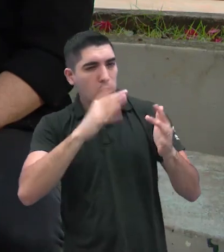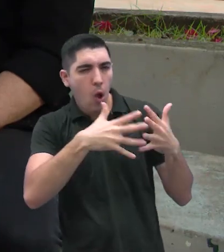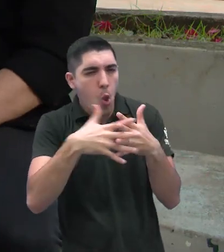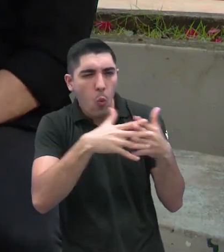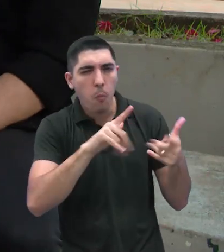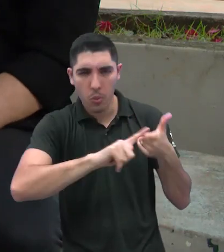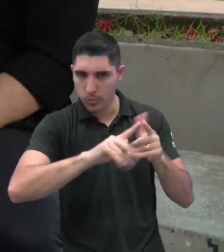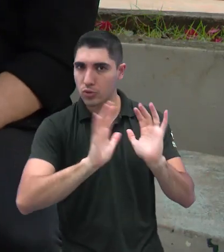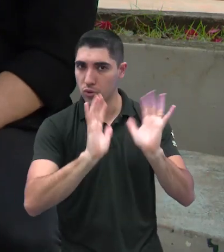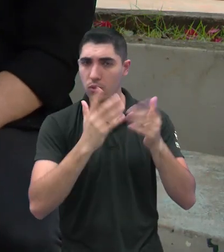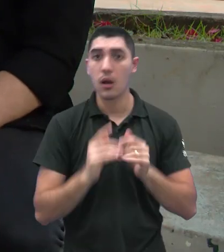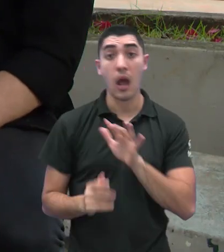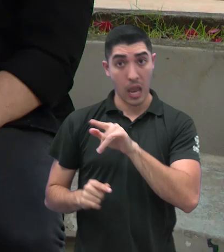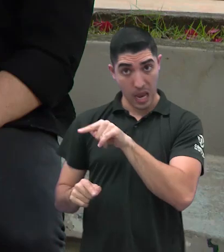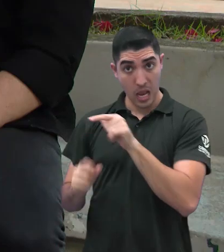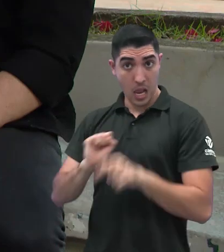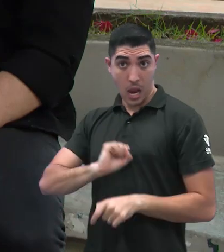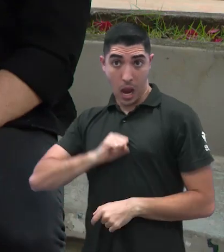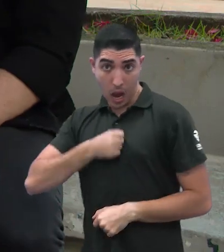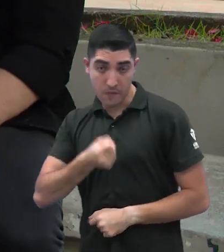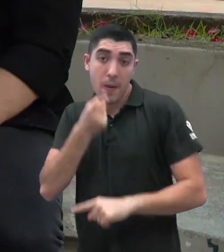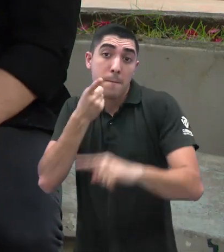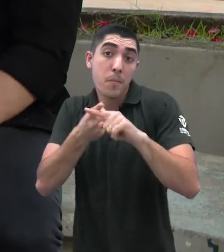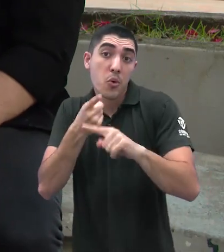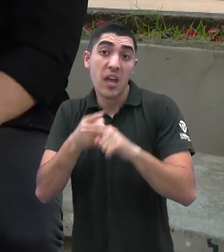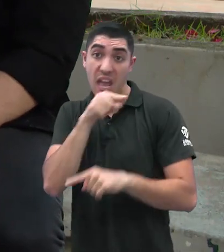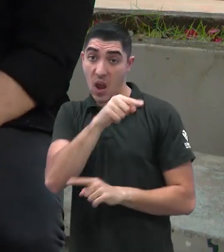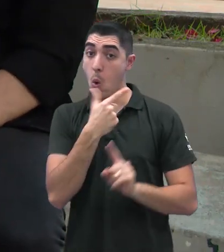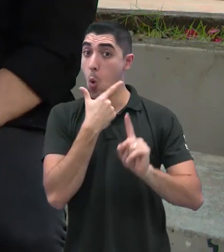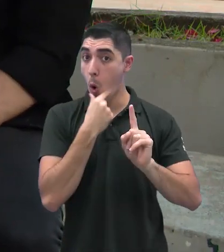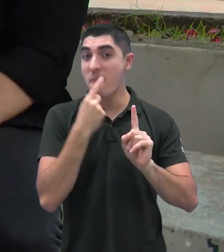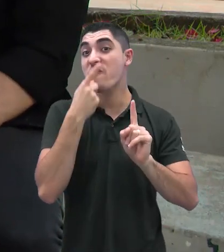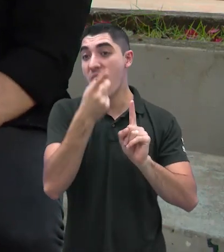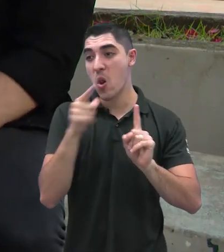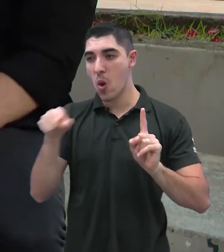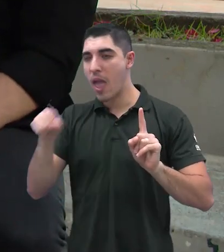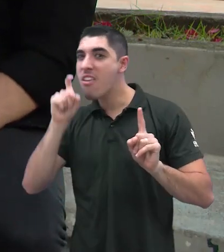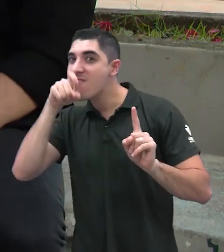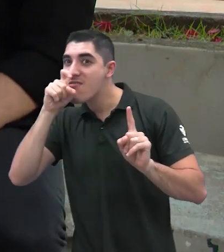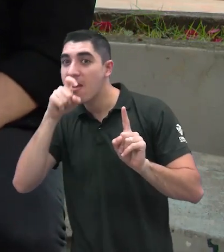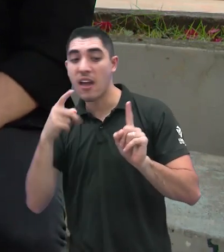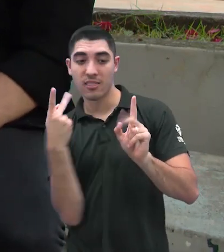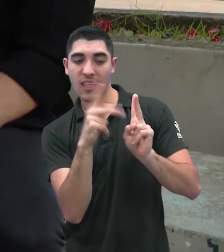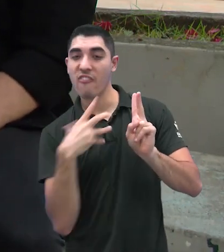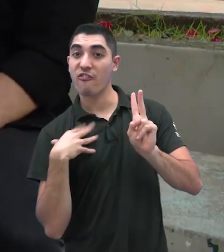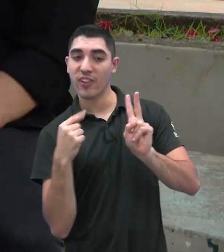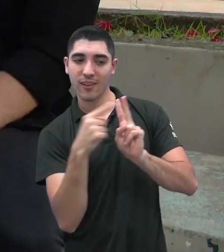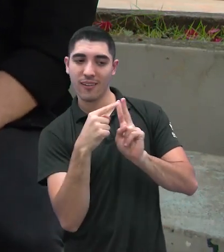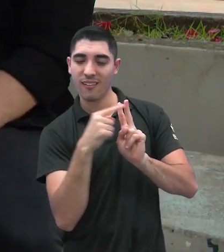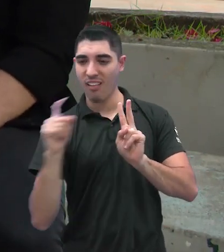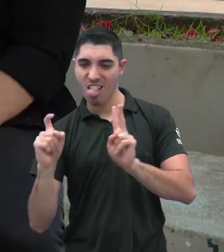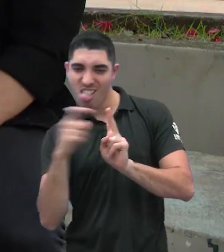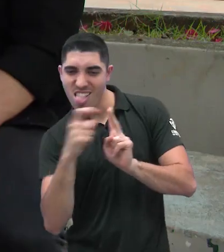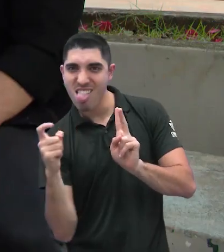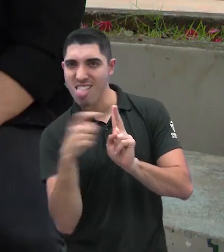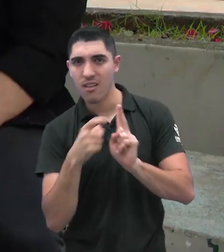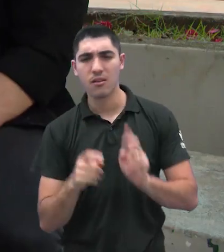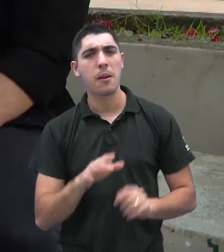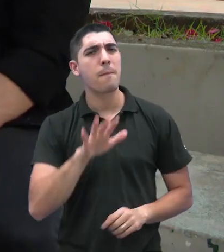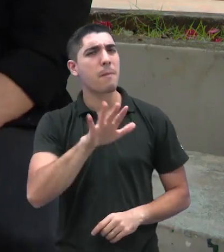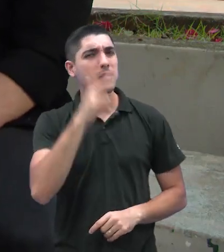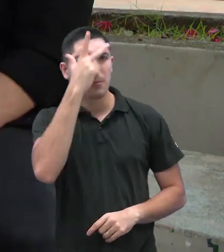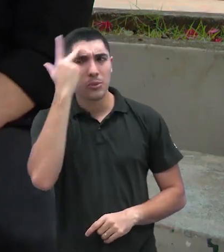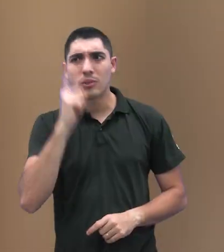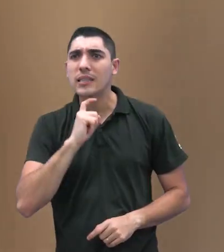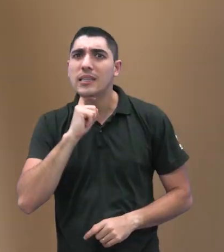foi embora. Sim, a razão dessa raiva dele seria supostamente que a maritaca atacava a criança. Né? Mas até ninguém quem viu isso estava aqui